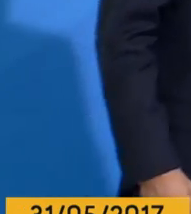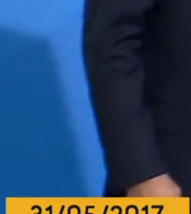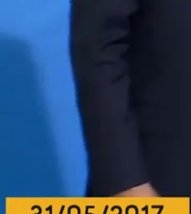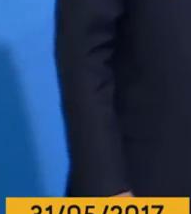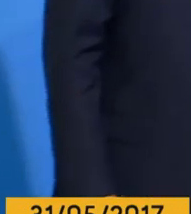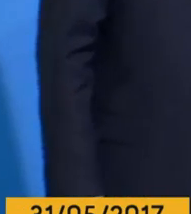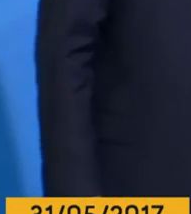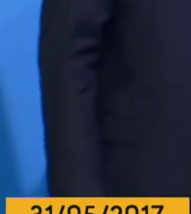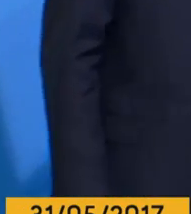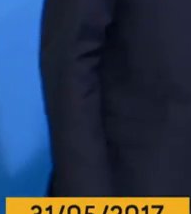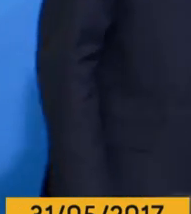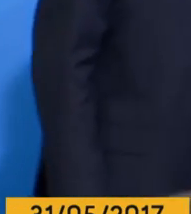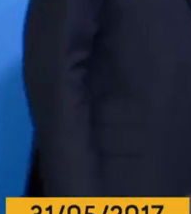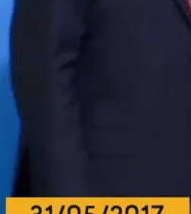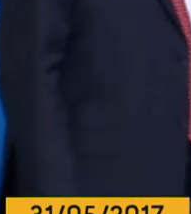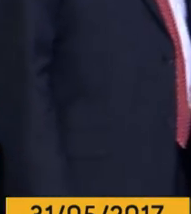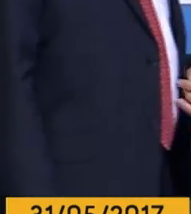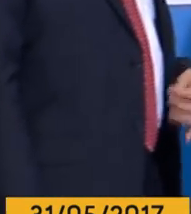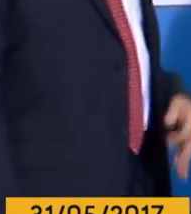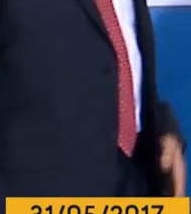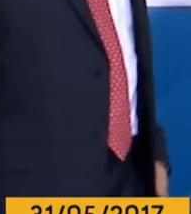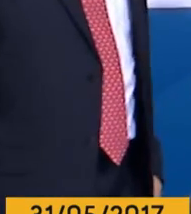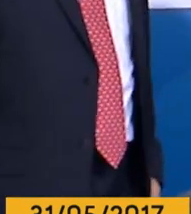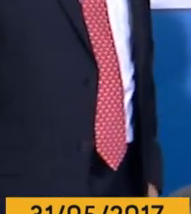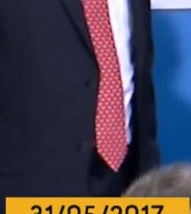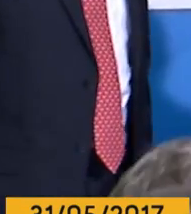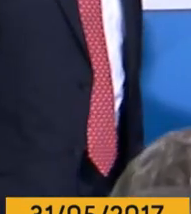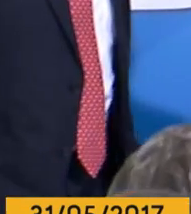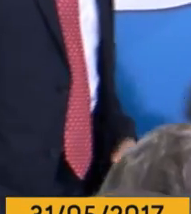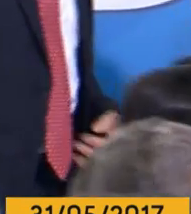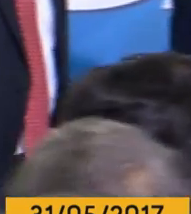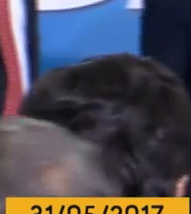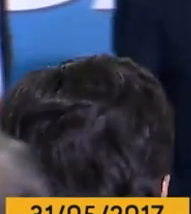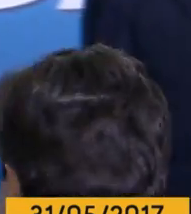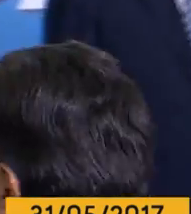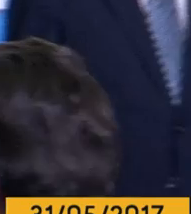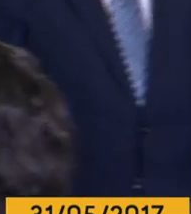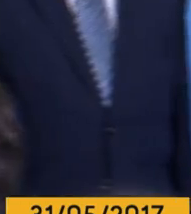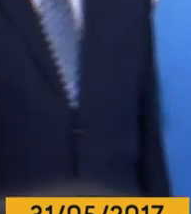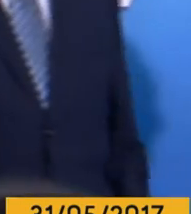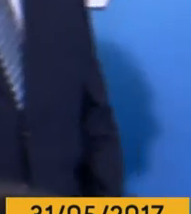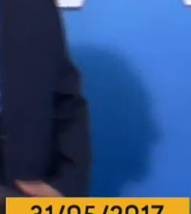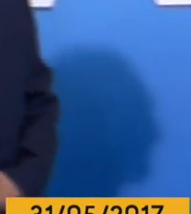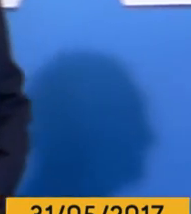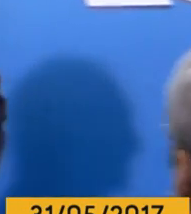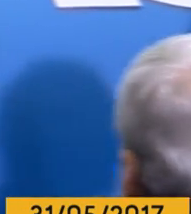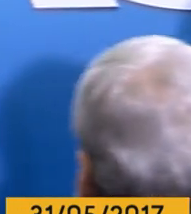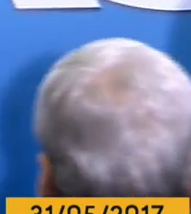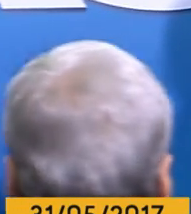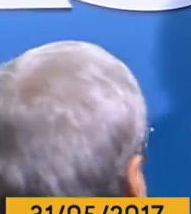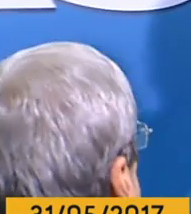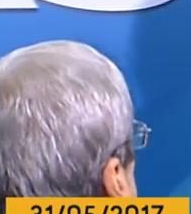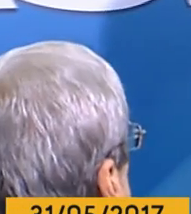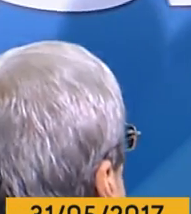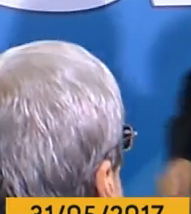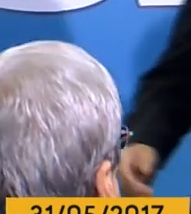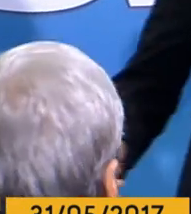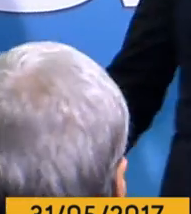Está encerrada esta cerimônia. O ministro empossado receberá aqui os